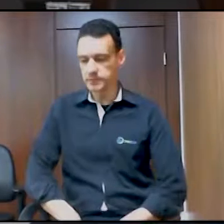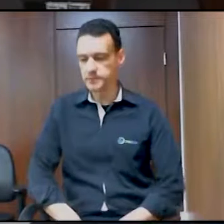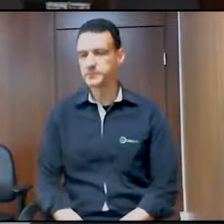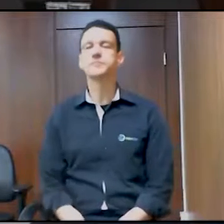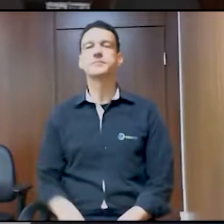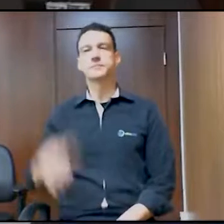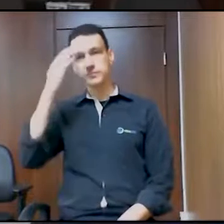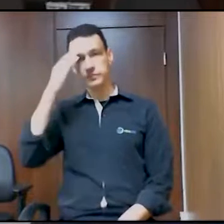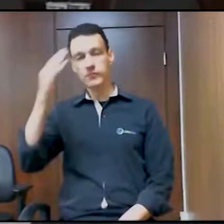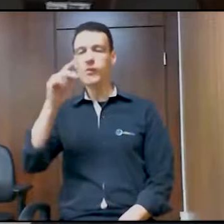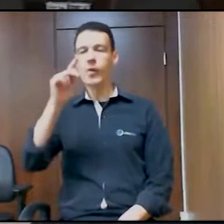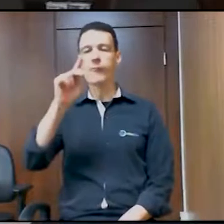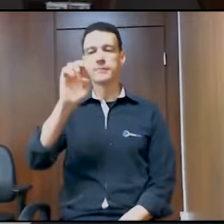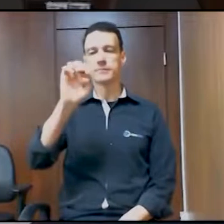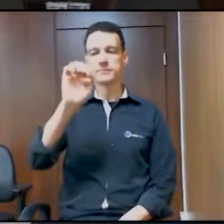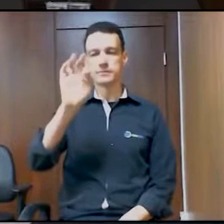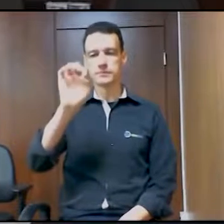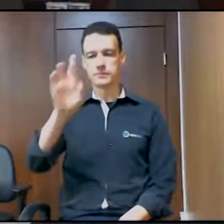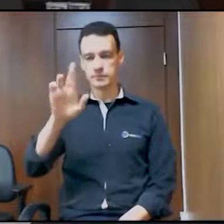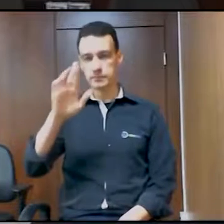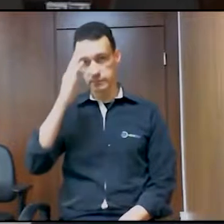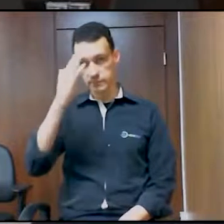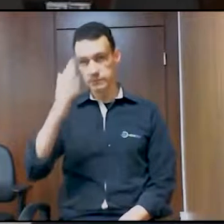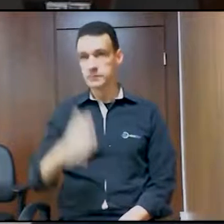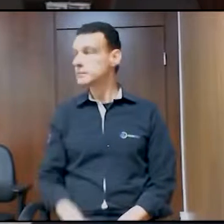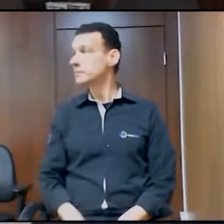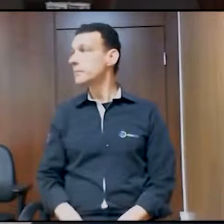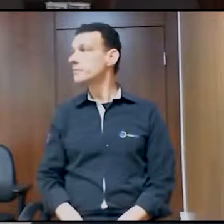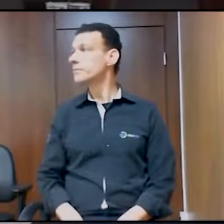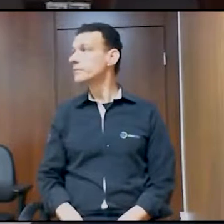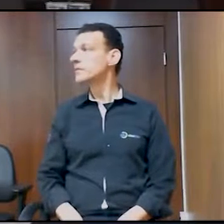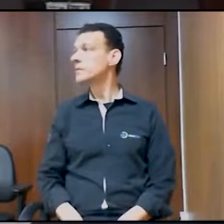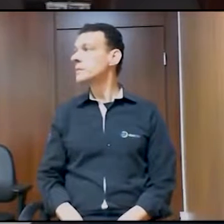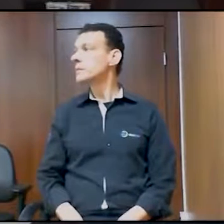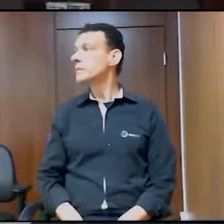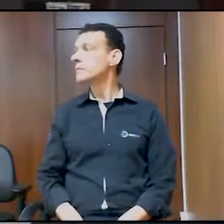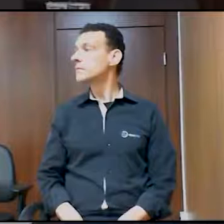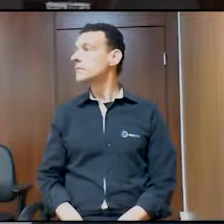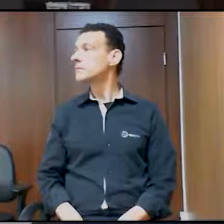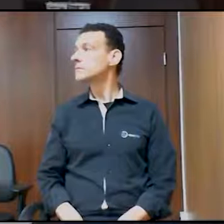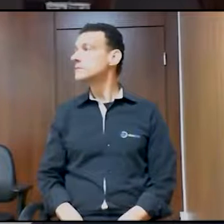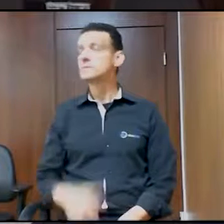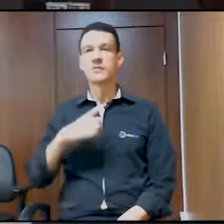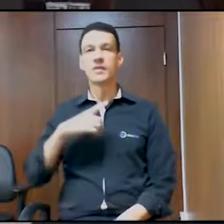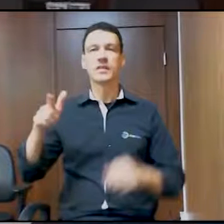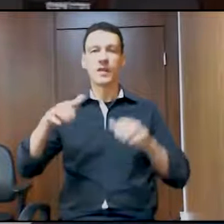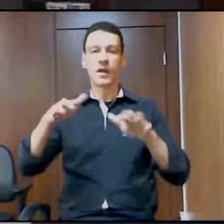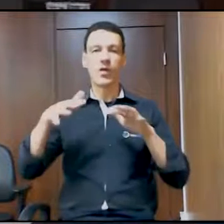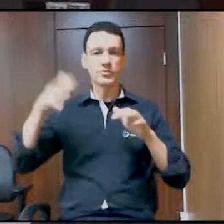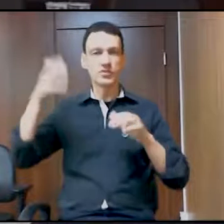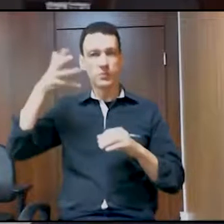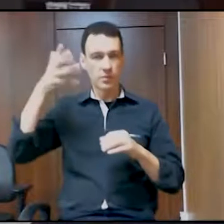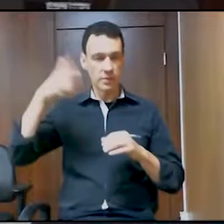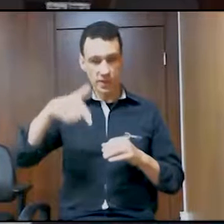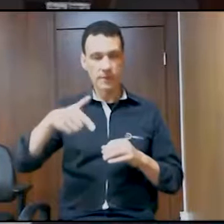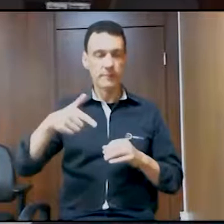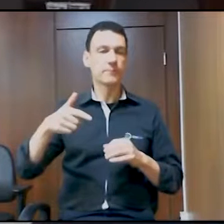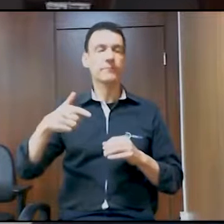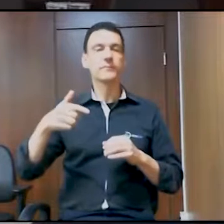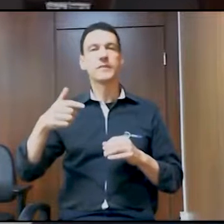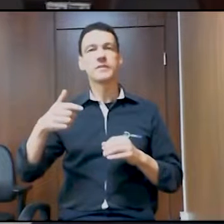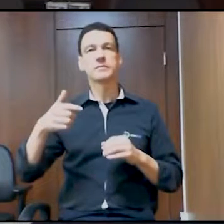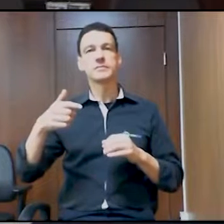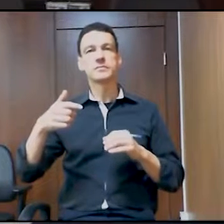Obrigado, Peter. Pessoal, eu queria avisar, a gente vai ter audiência pública, então esperamos aí às